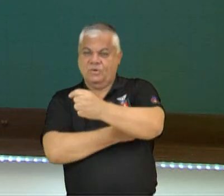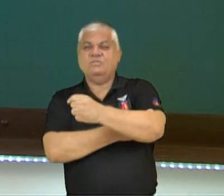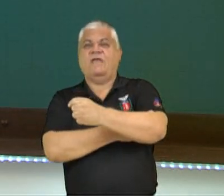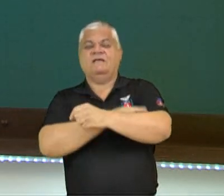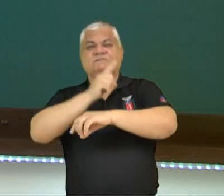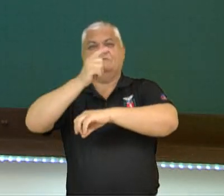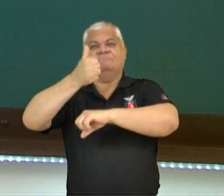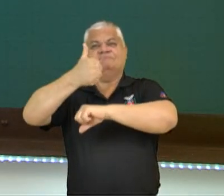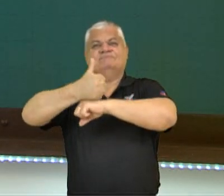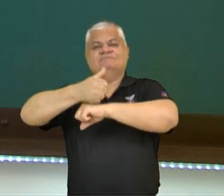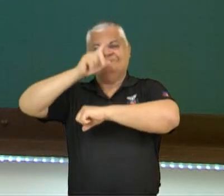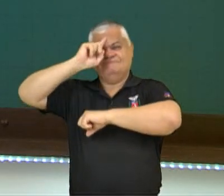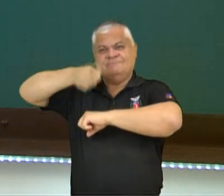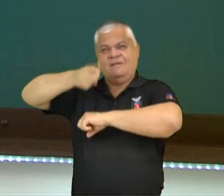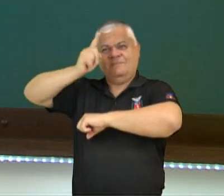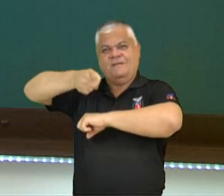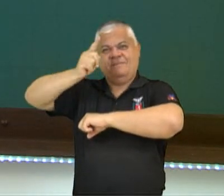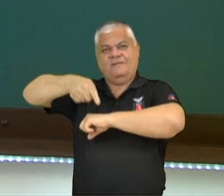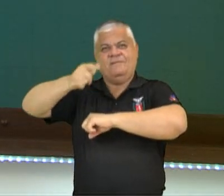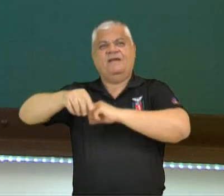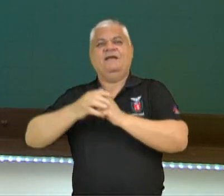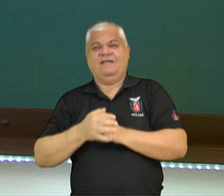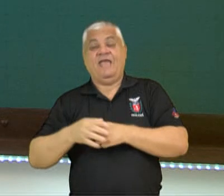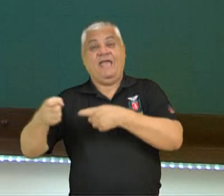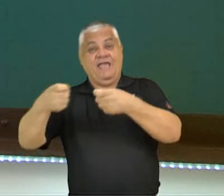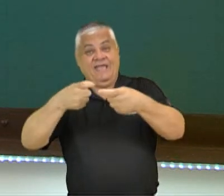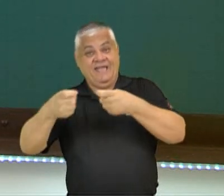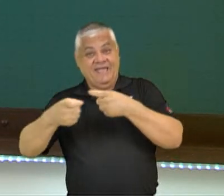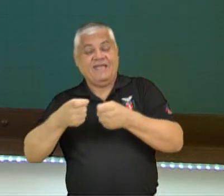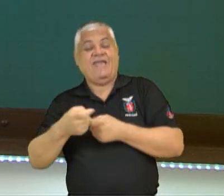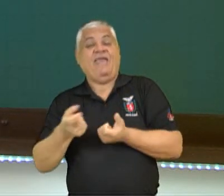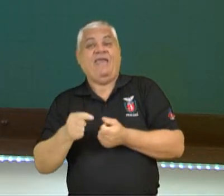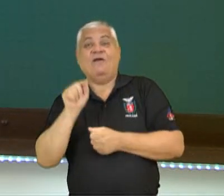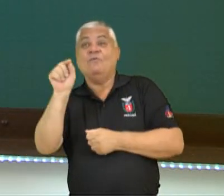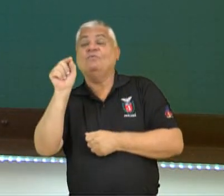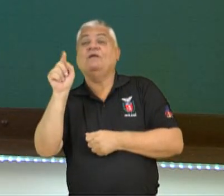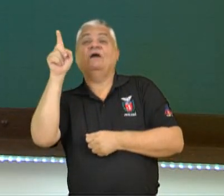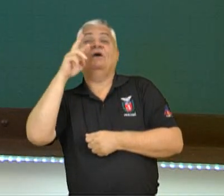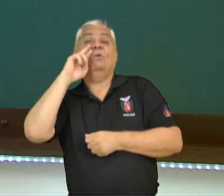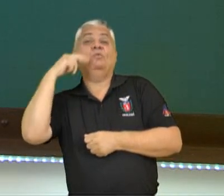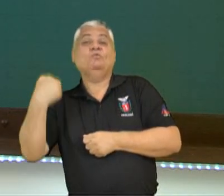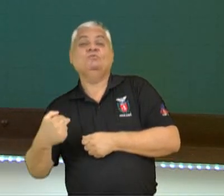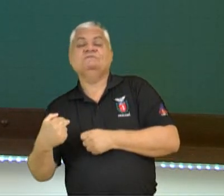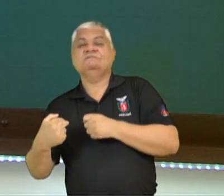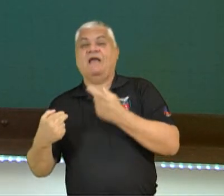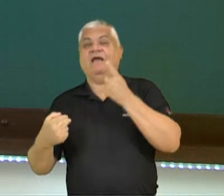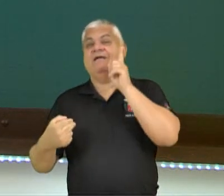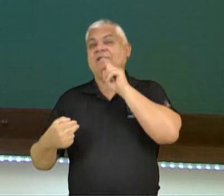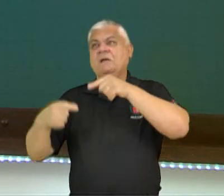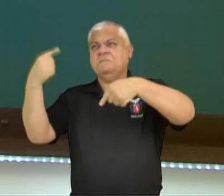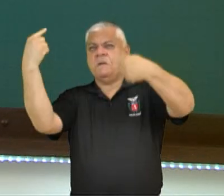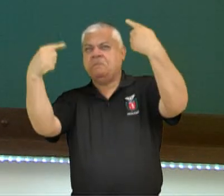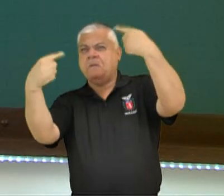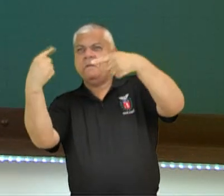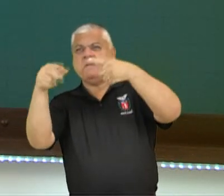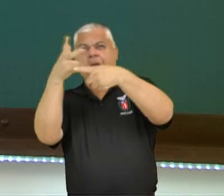hegemônica após então a Guerra Fria, né, disputando ali com a União Soviética. Sabemos